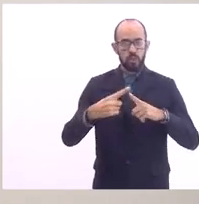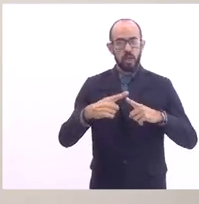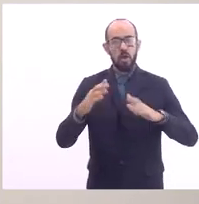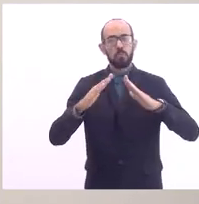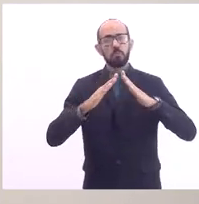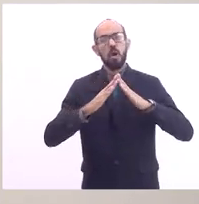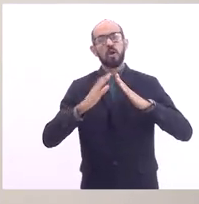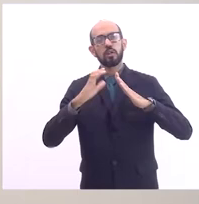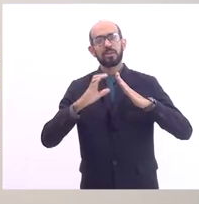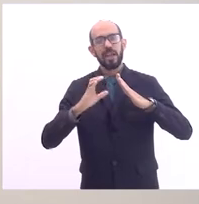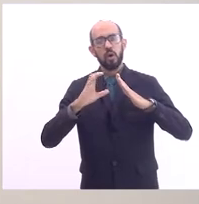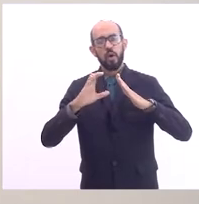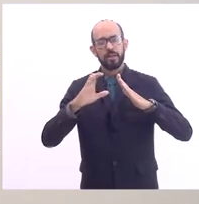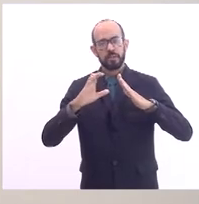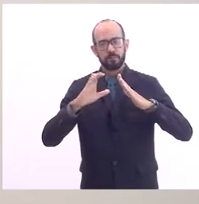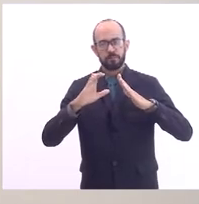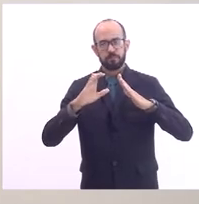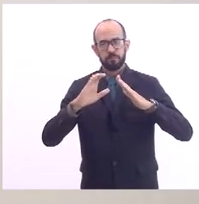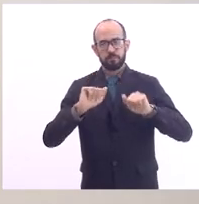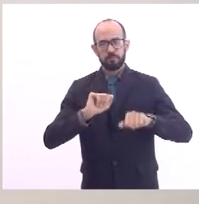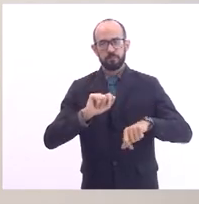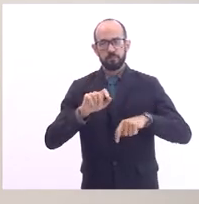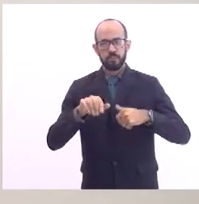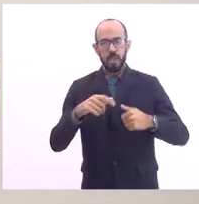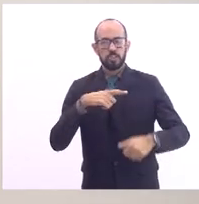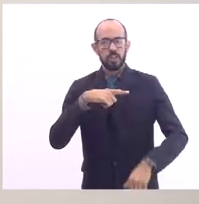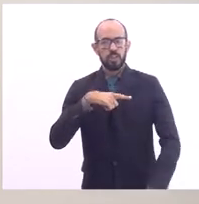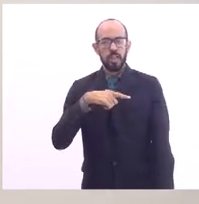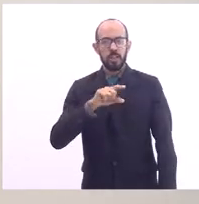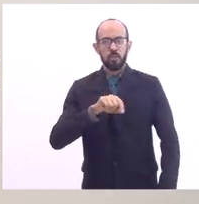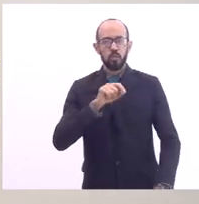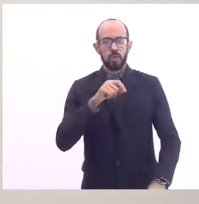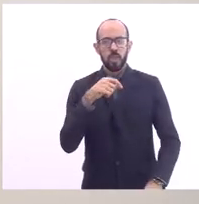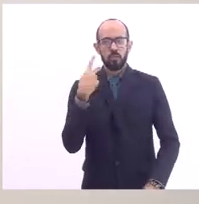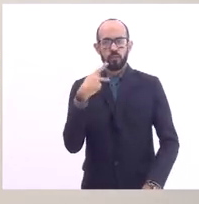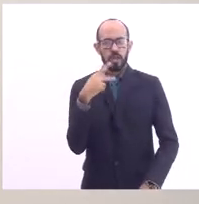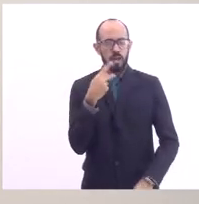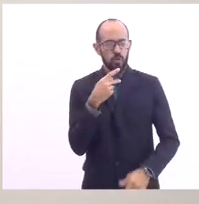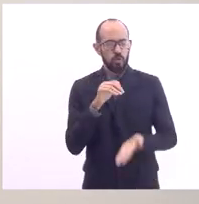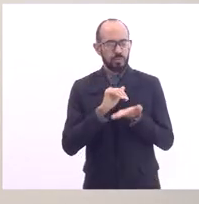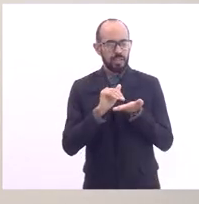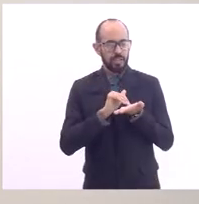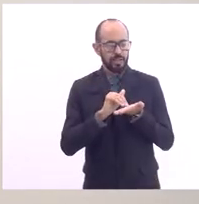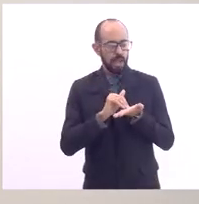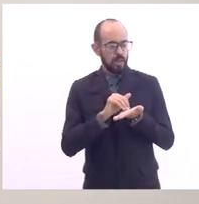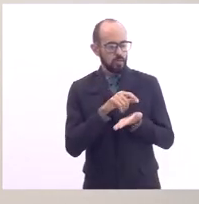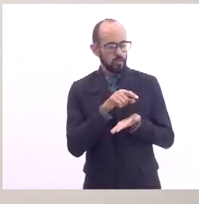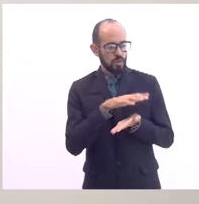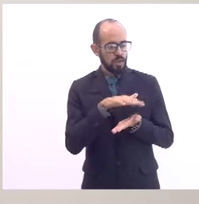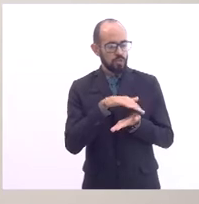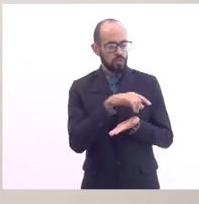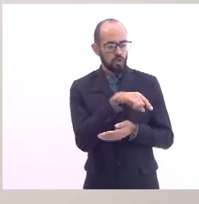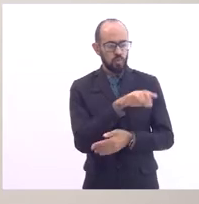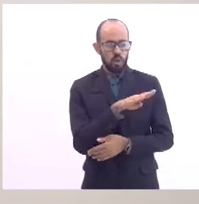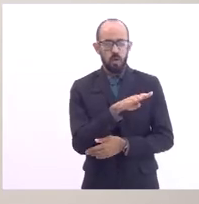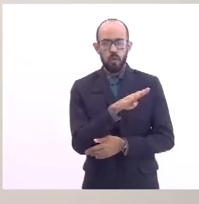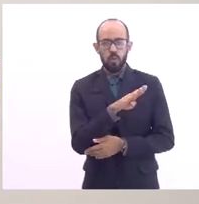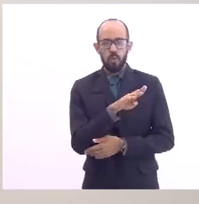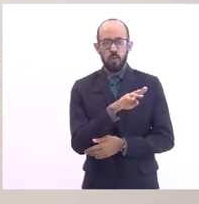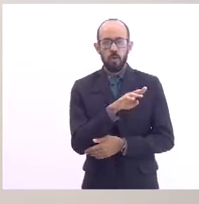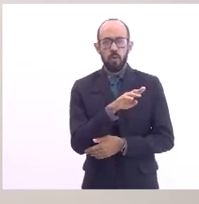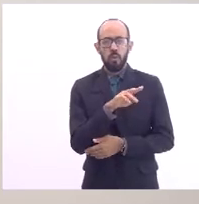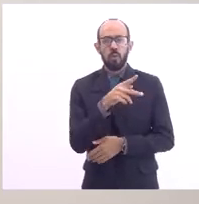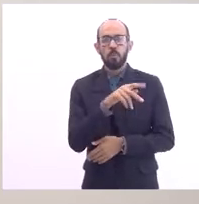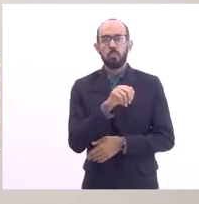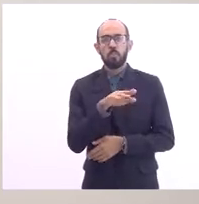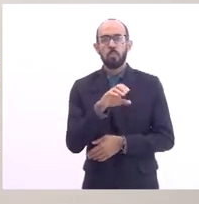oceânica de Niterói. Temos aqui o nosso vereador e secretário da região, que é o Binho Guimarães, que é morador de